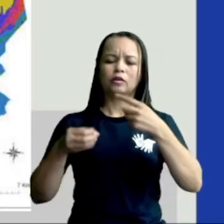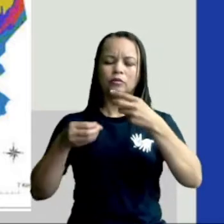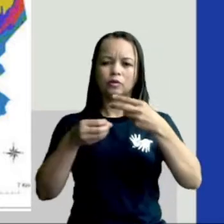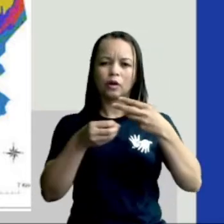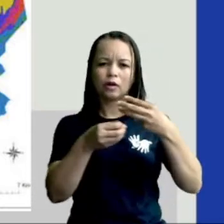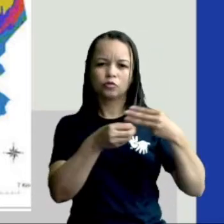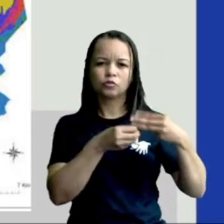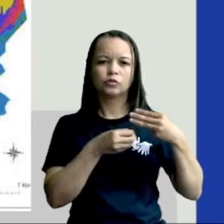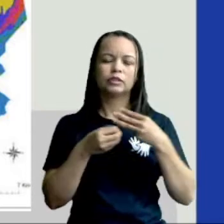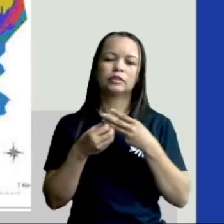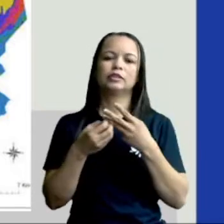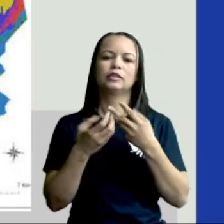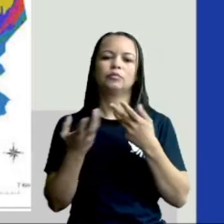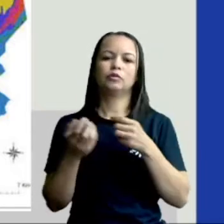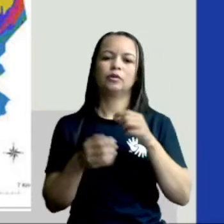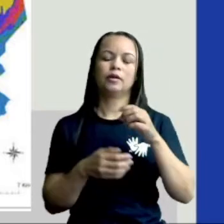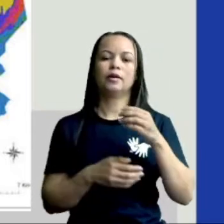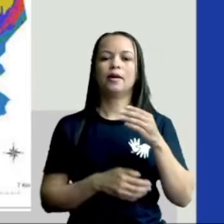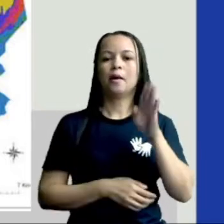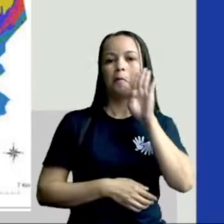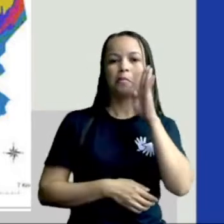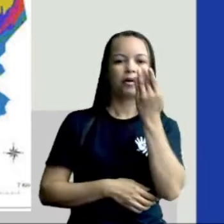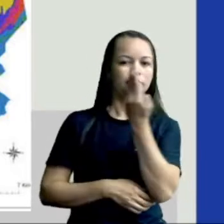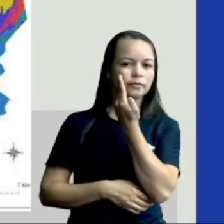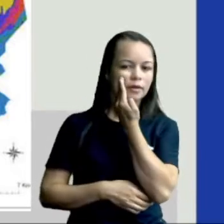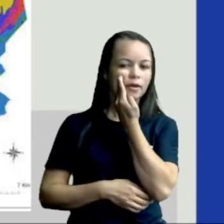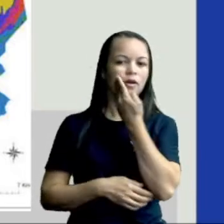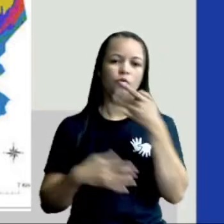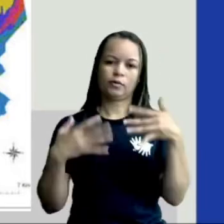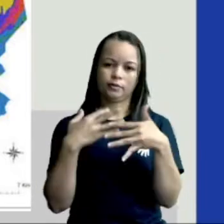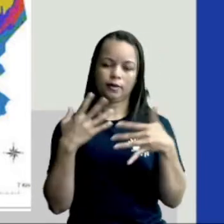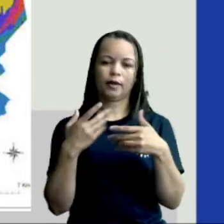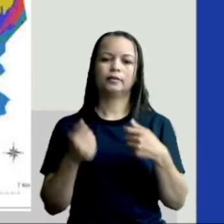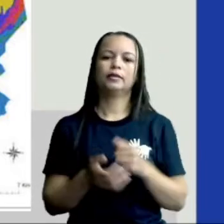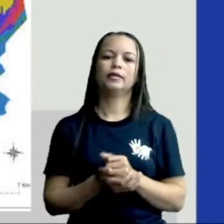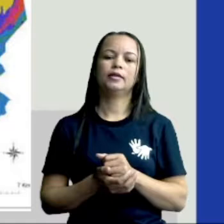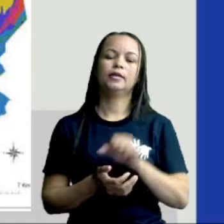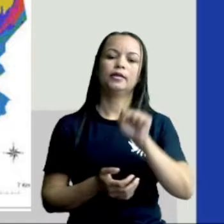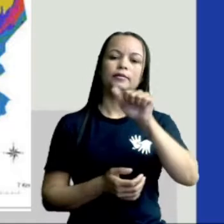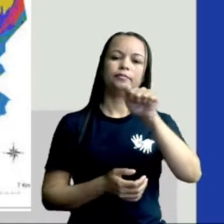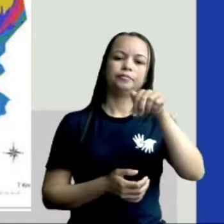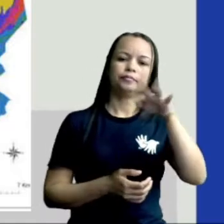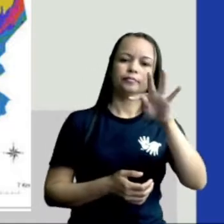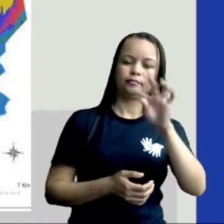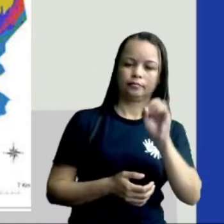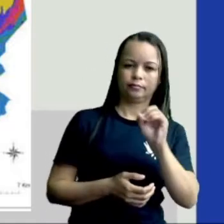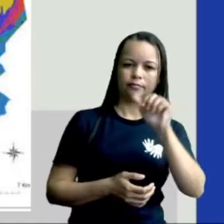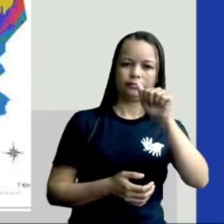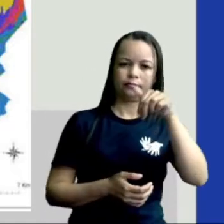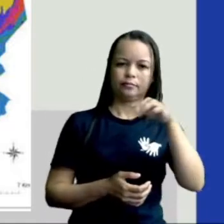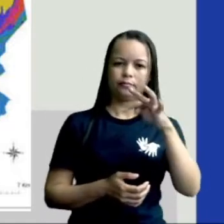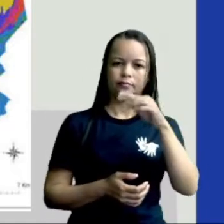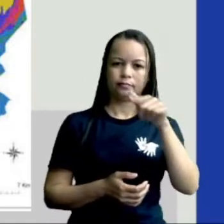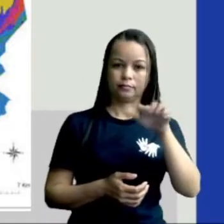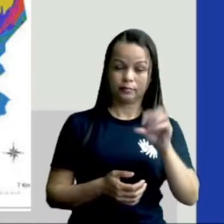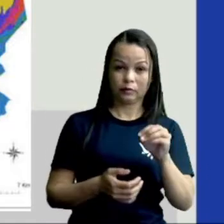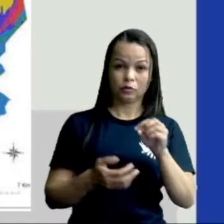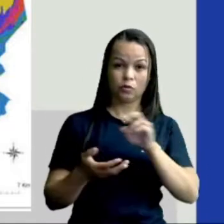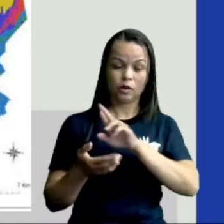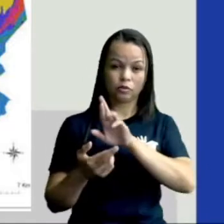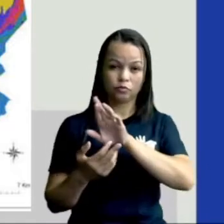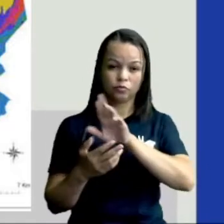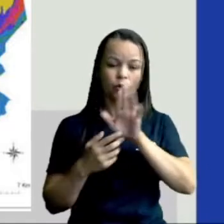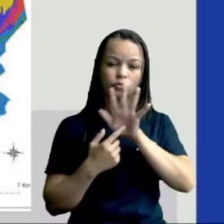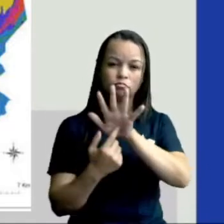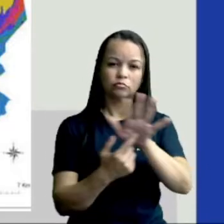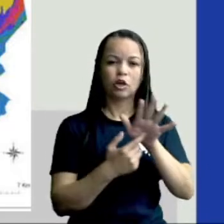e Santo Antão, abrangendo uma grande extensão de terra, correspondendo hoje às áreas